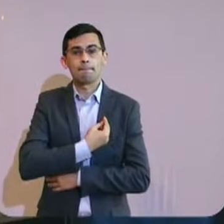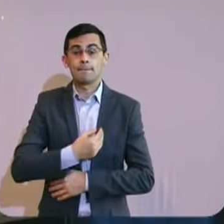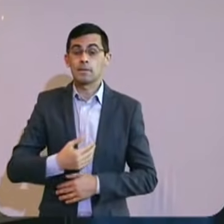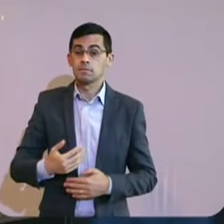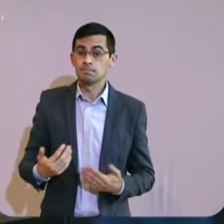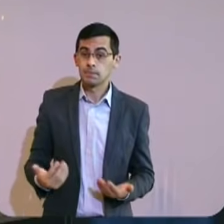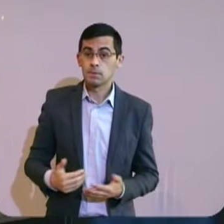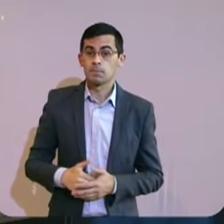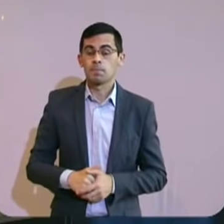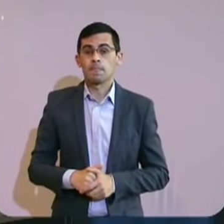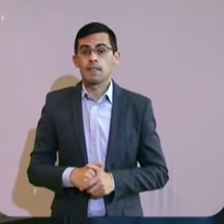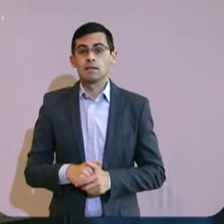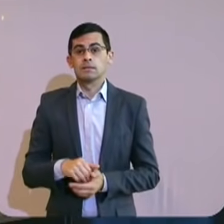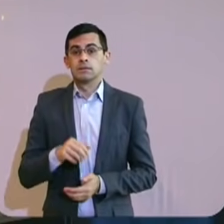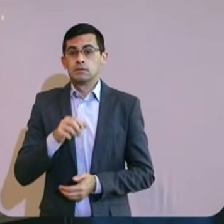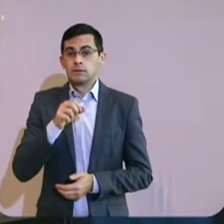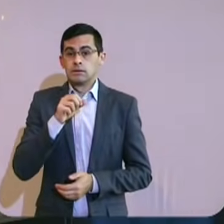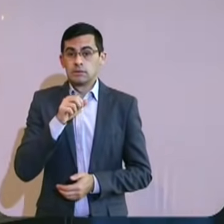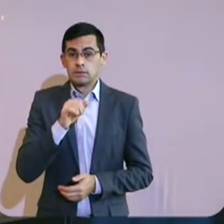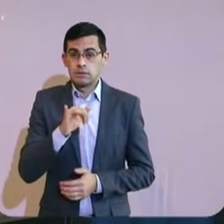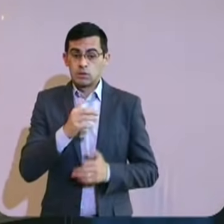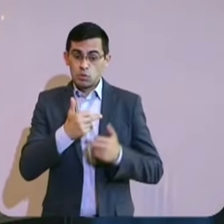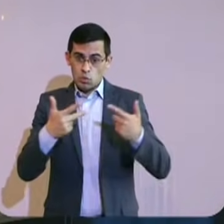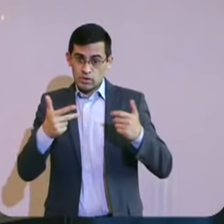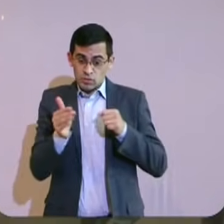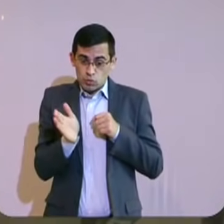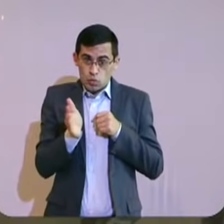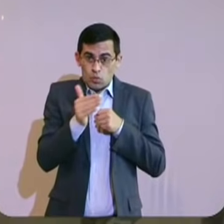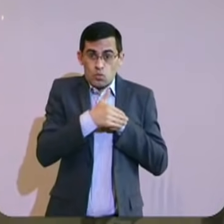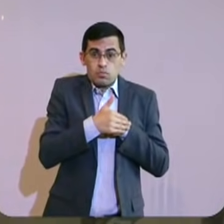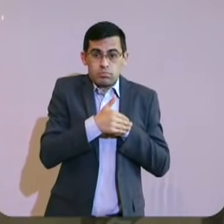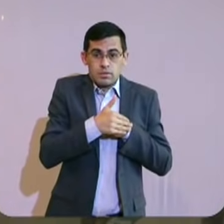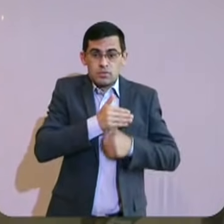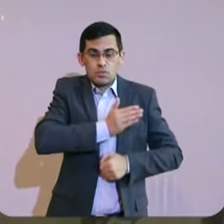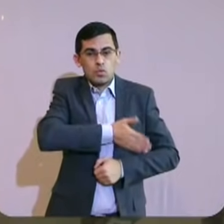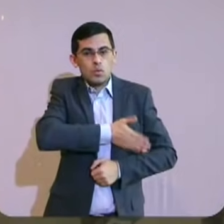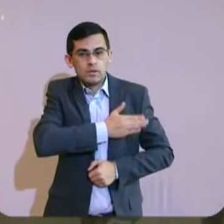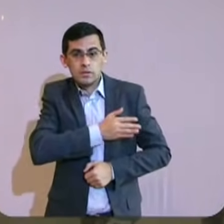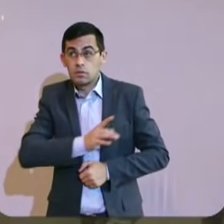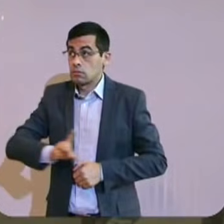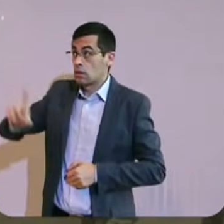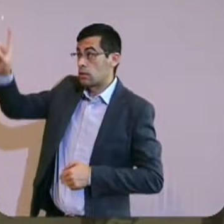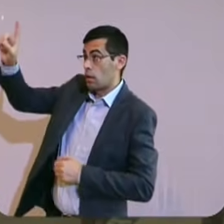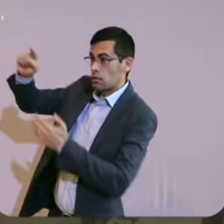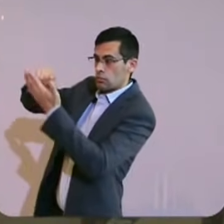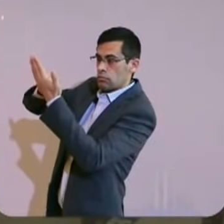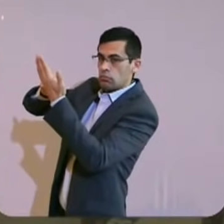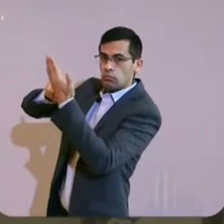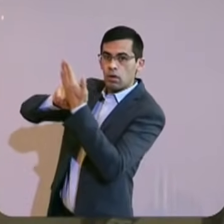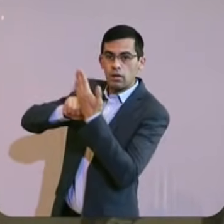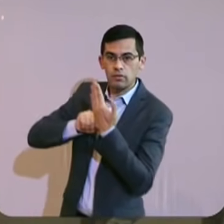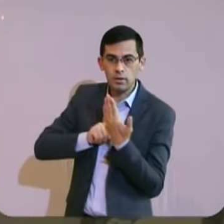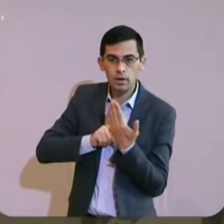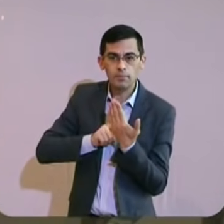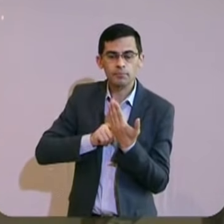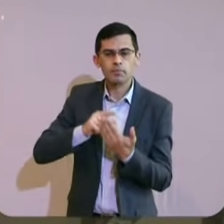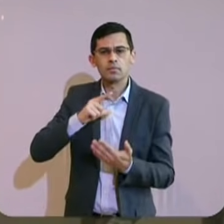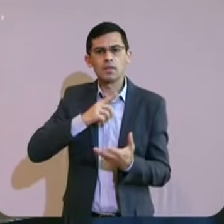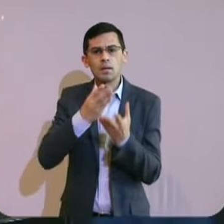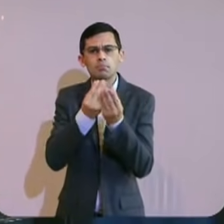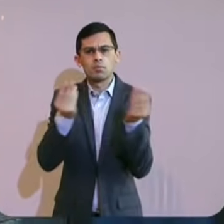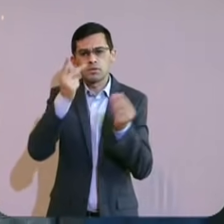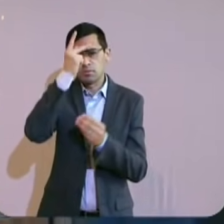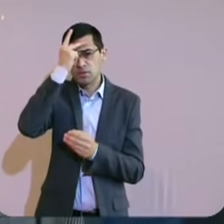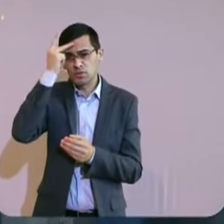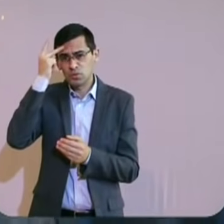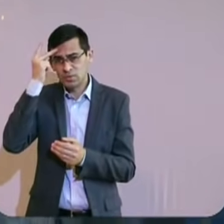E se há agendas ocultas, o Senhor vai revelar. Tem muita gente que